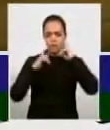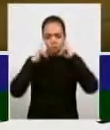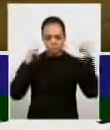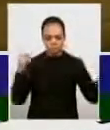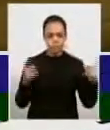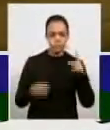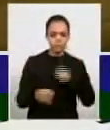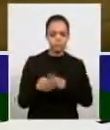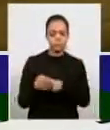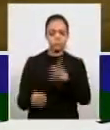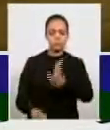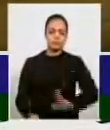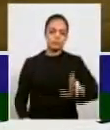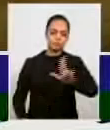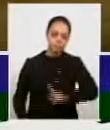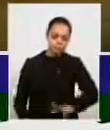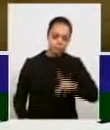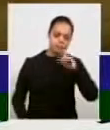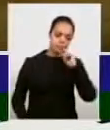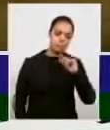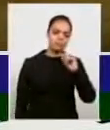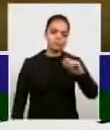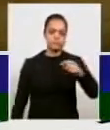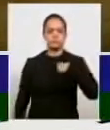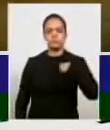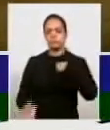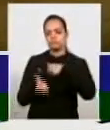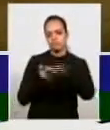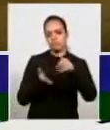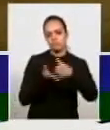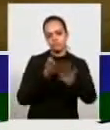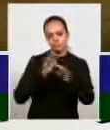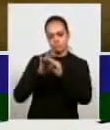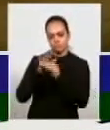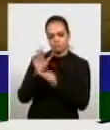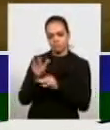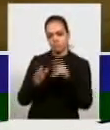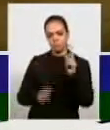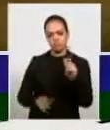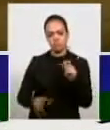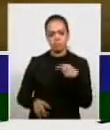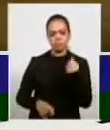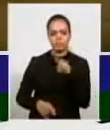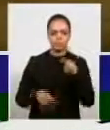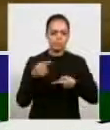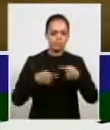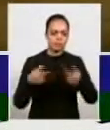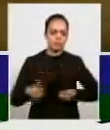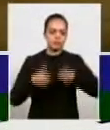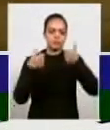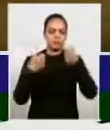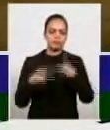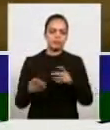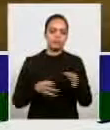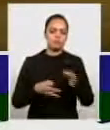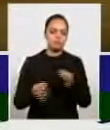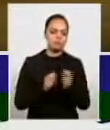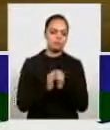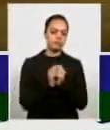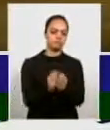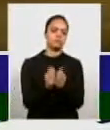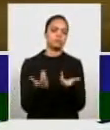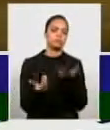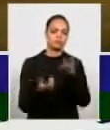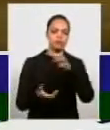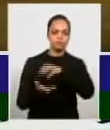sonora na cidade de Uberlândia, dos quais retirei de pauta para que discutamos melhor esse projeto junto